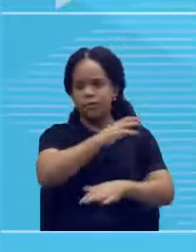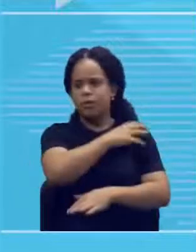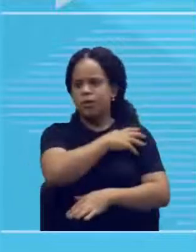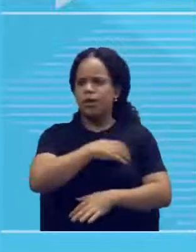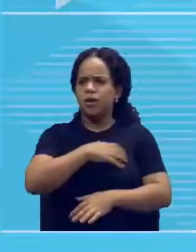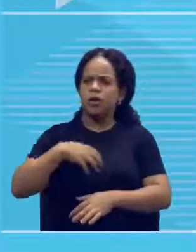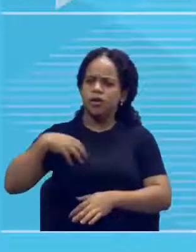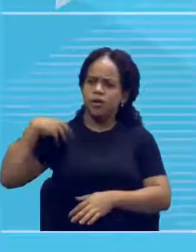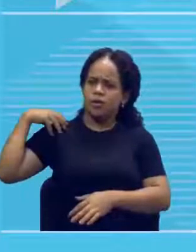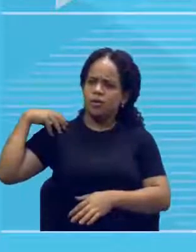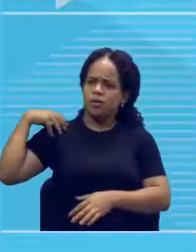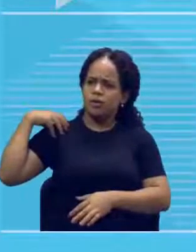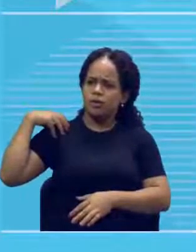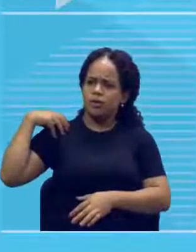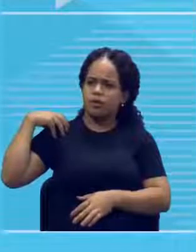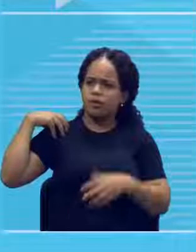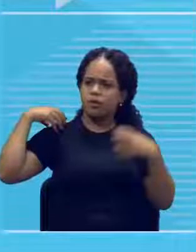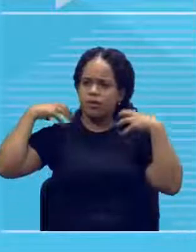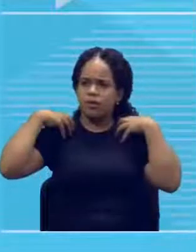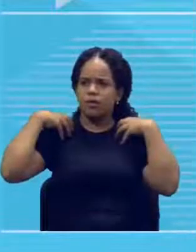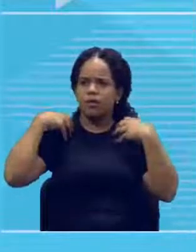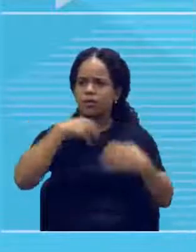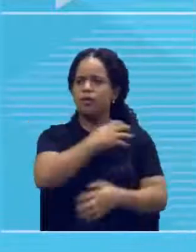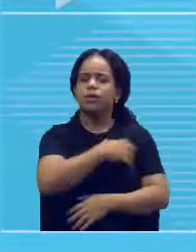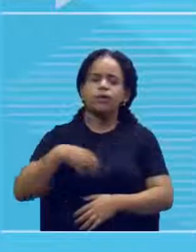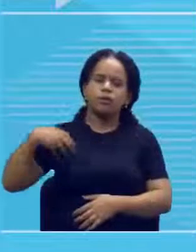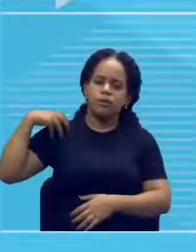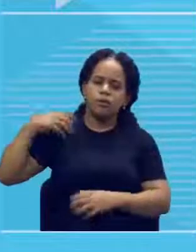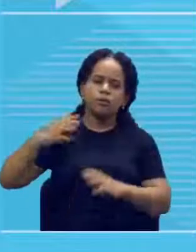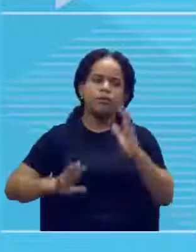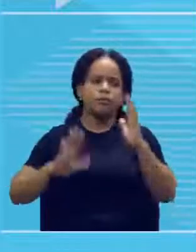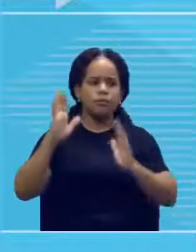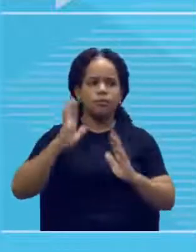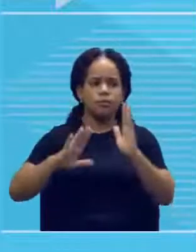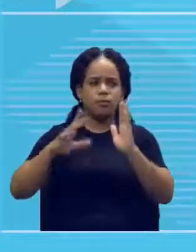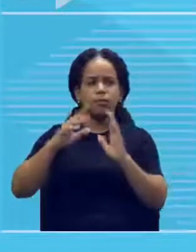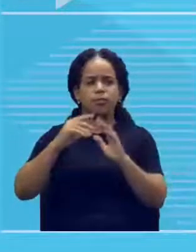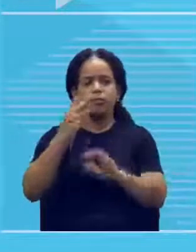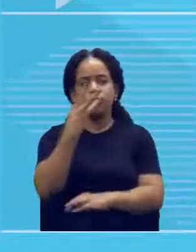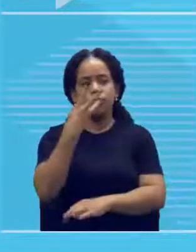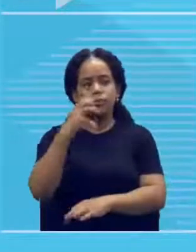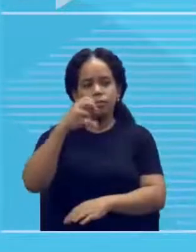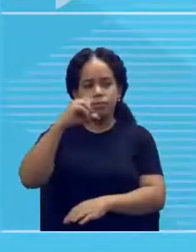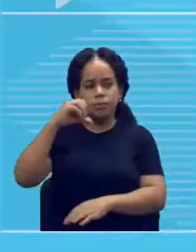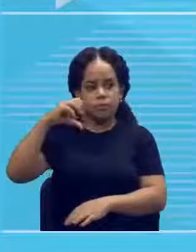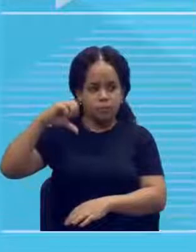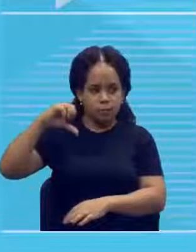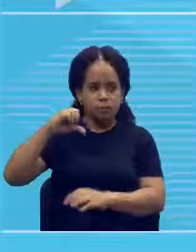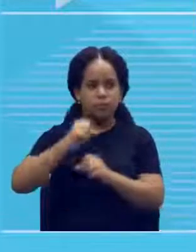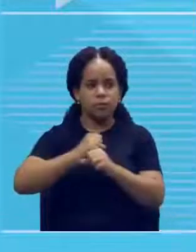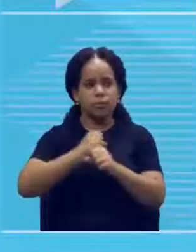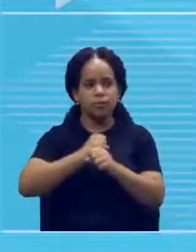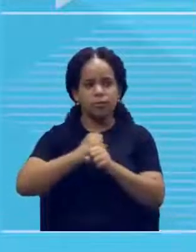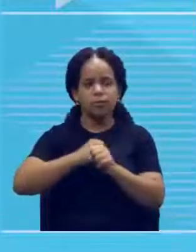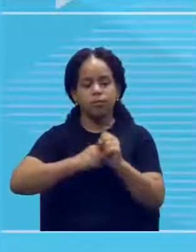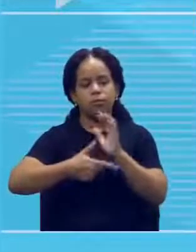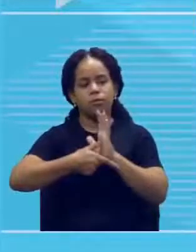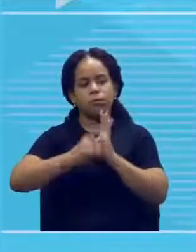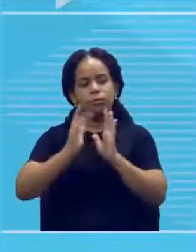de 469 a 399 anos antes de Cristo, né? Ele